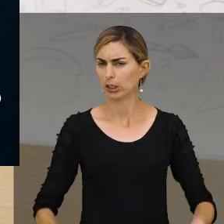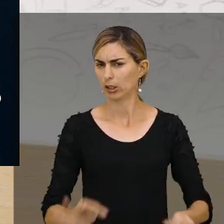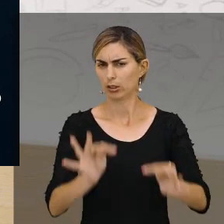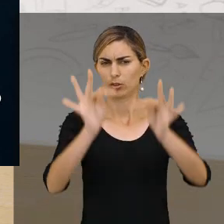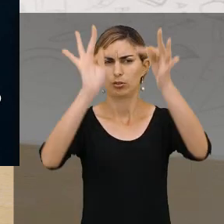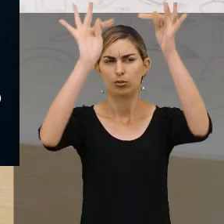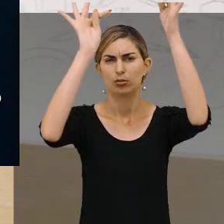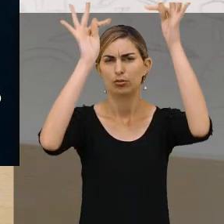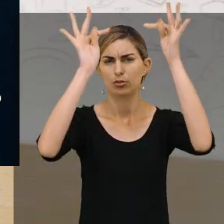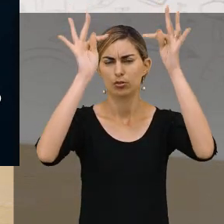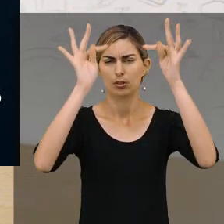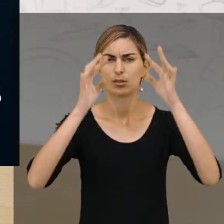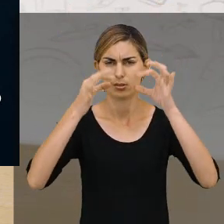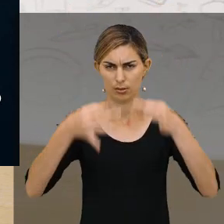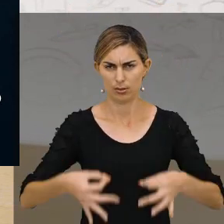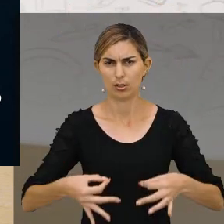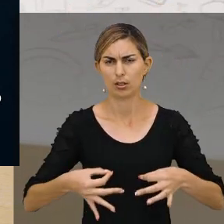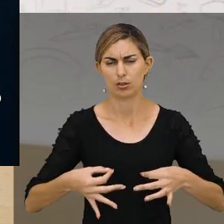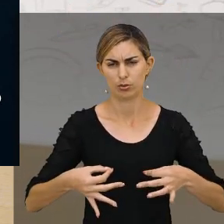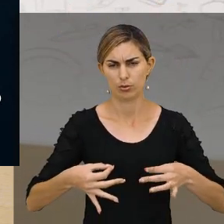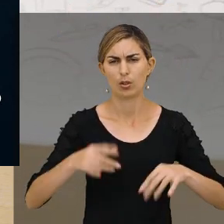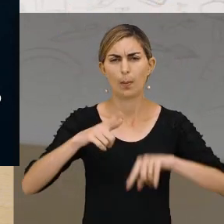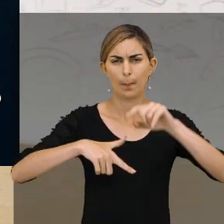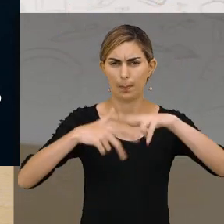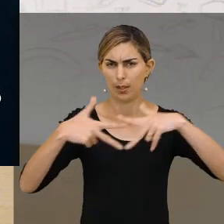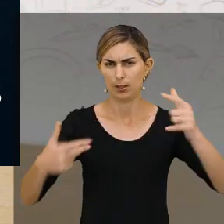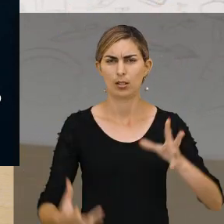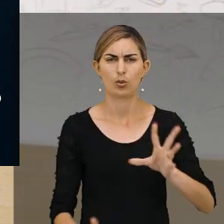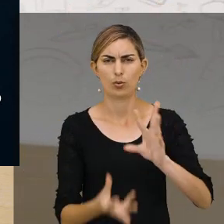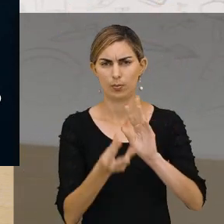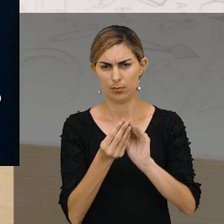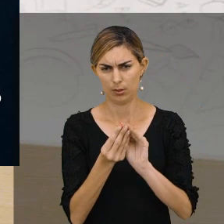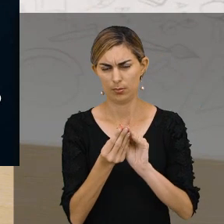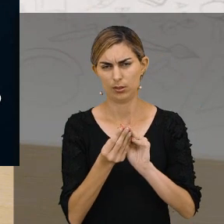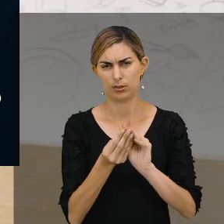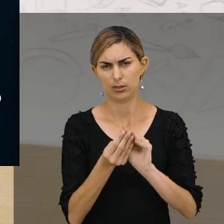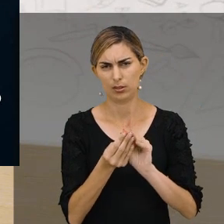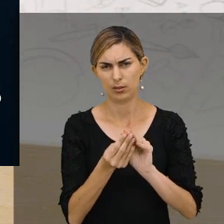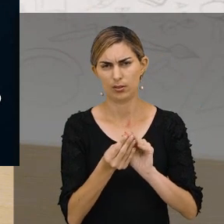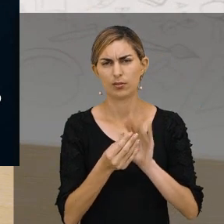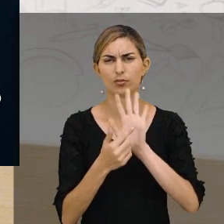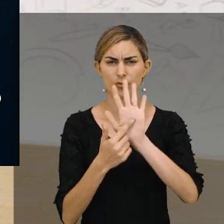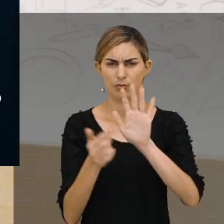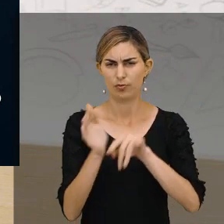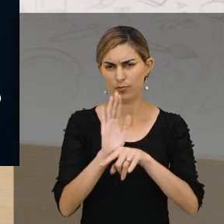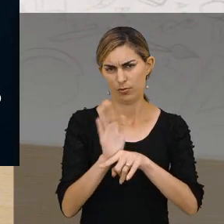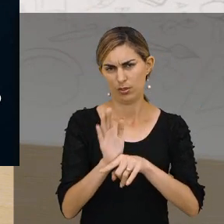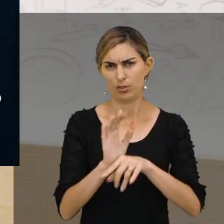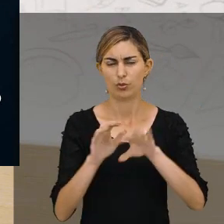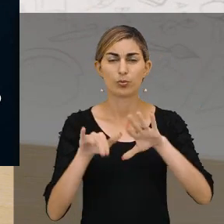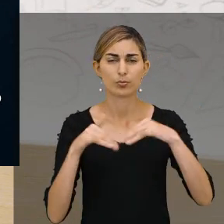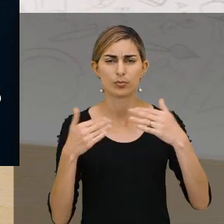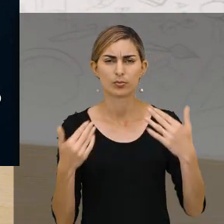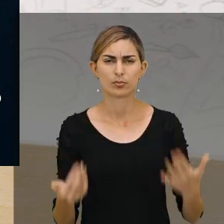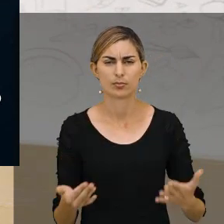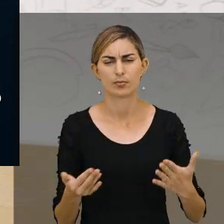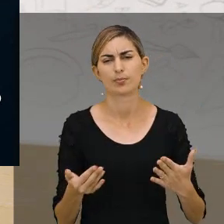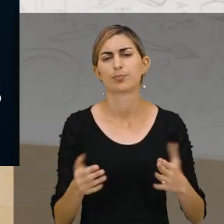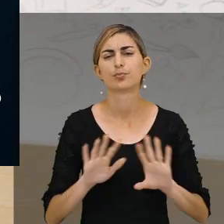às tecnologias, tá certo? Isso aí é um material complementar que eu estou trazendo para vocês nesse vídeo.